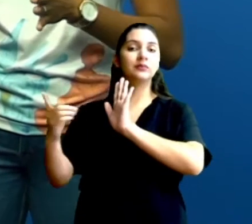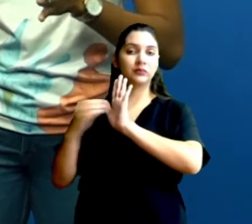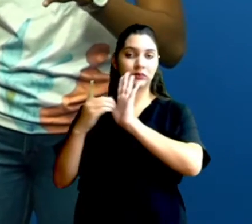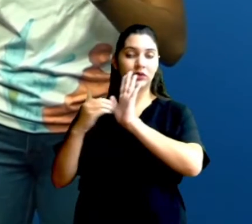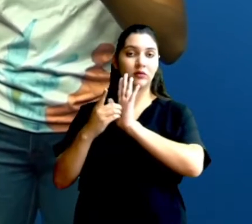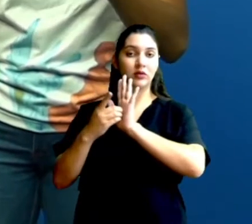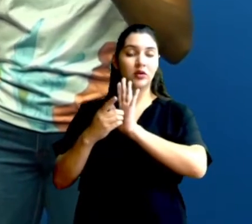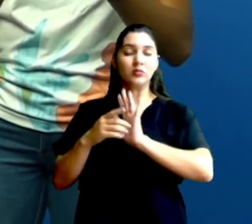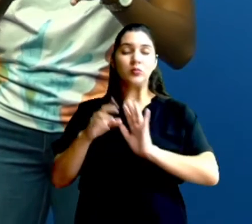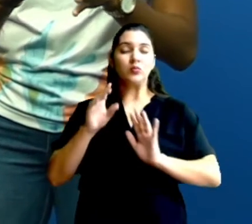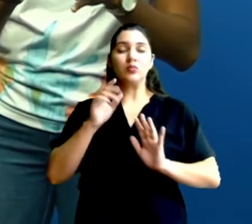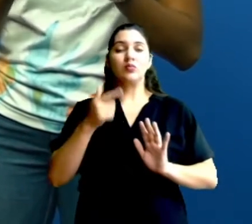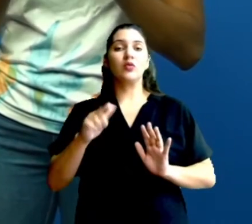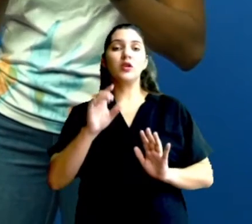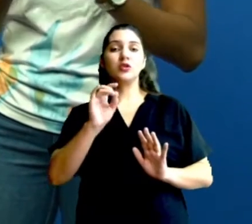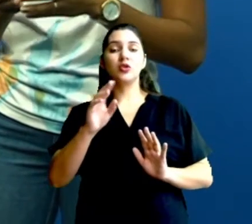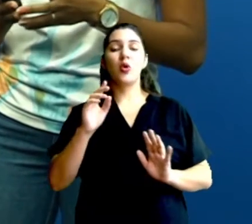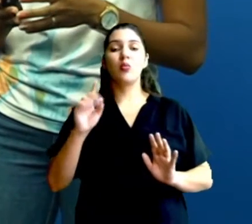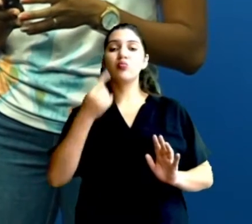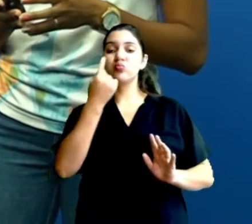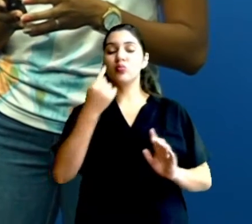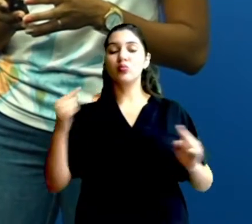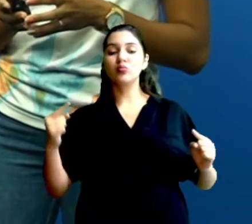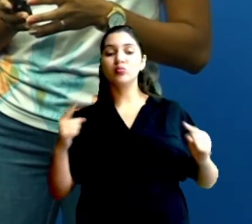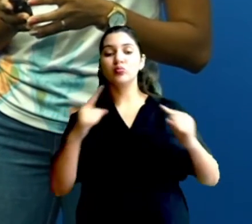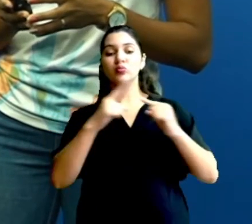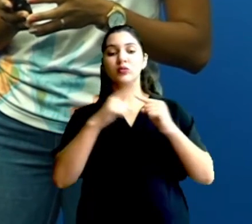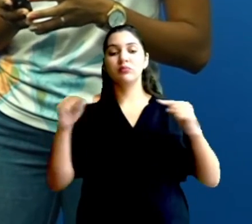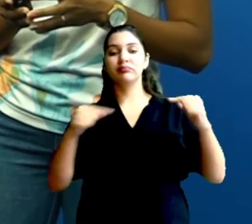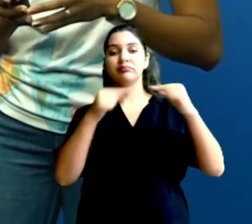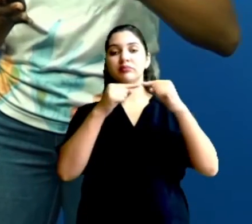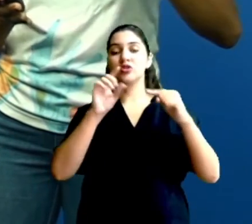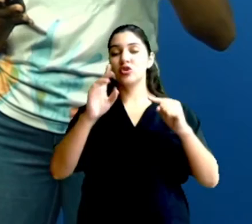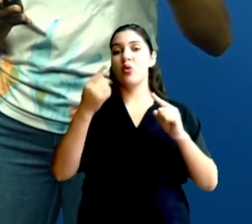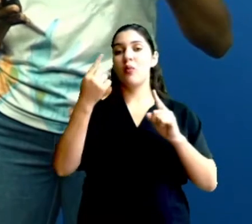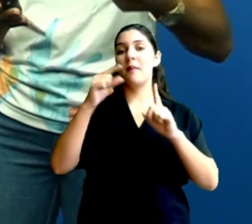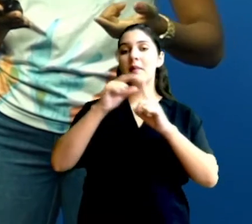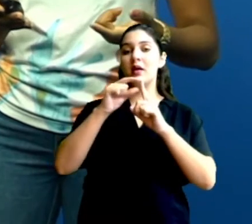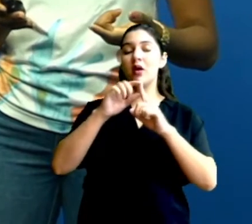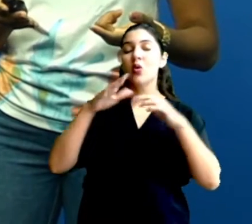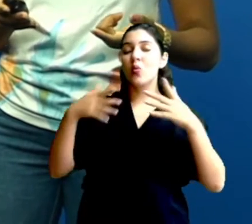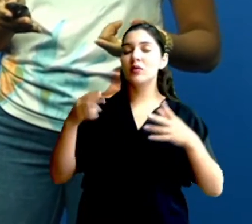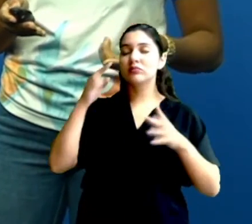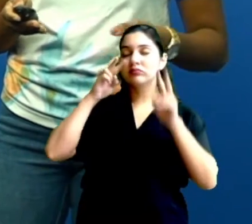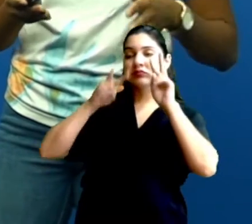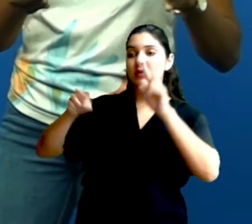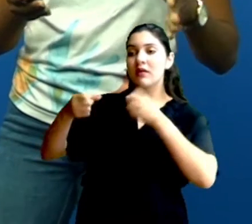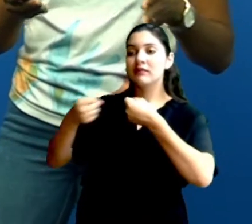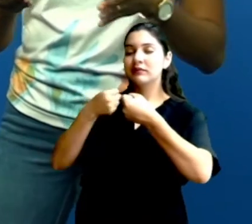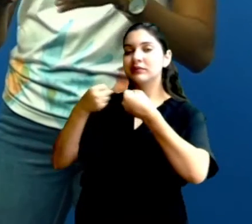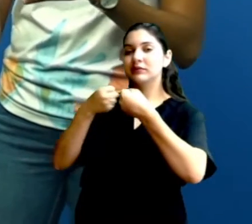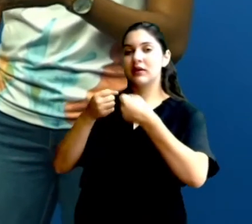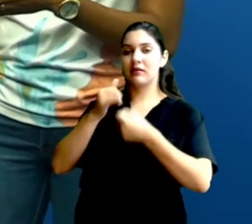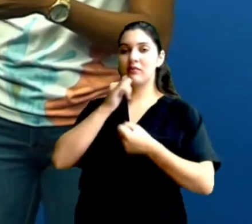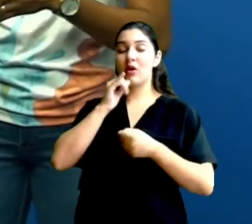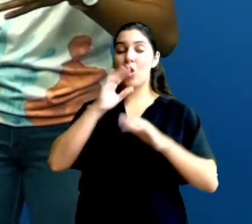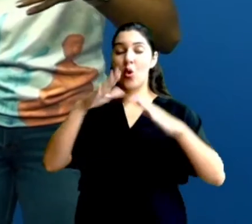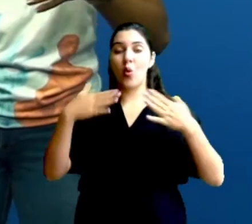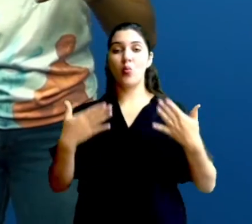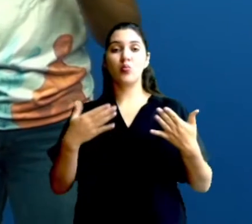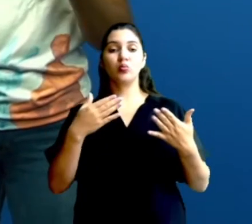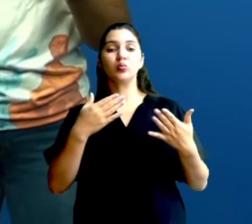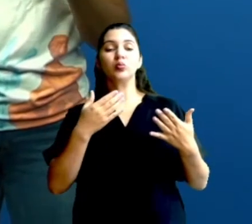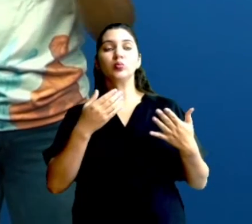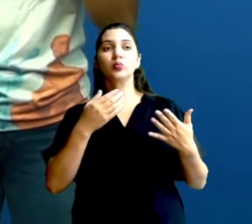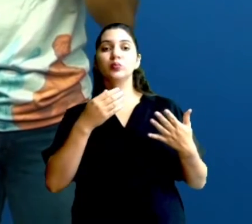não existe só um meio, não existe só uma palavra. Então, quando a gente vê uma reportagem, por exemplo, ou quando a gente lê,